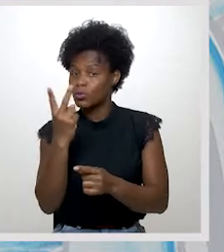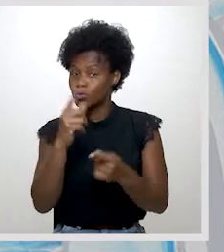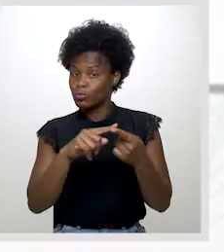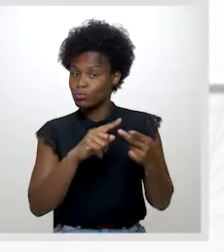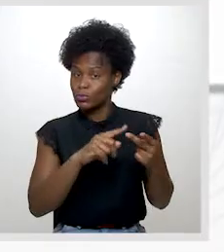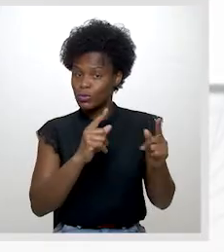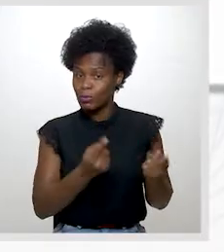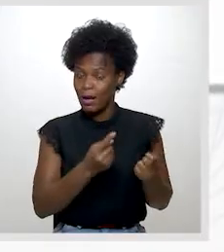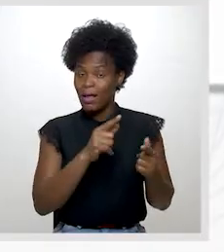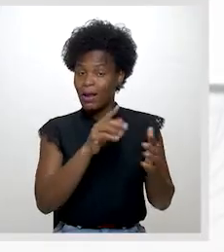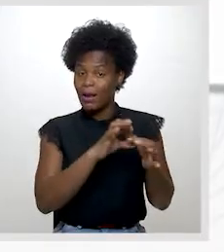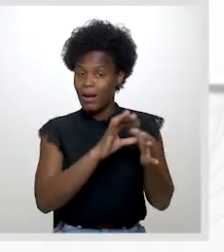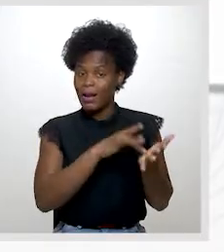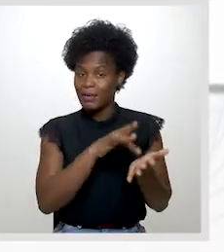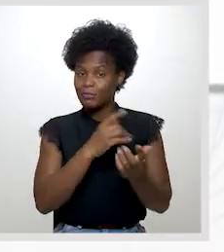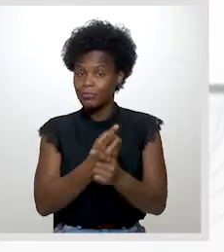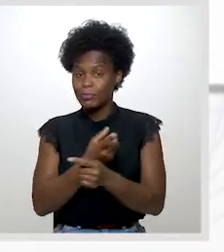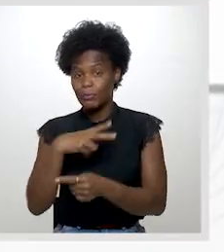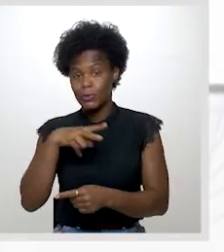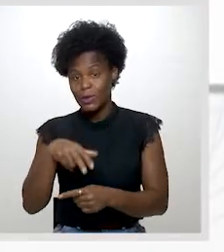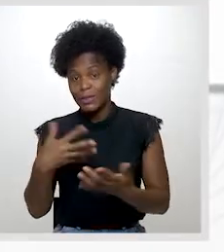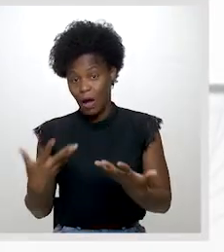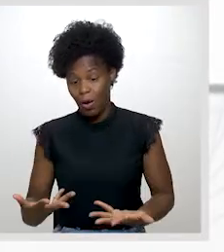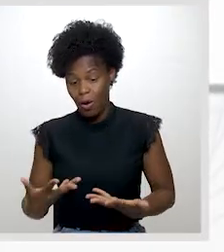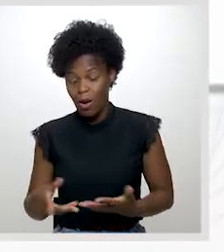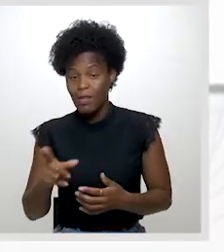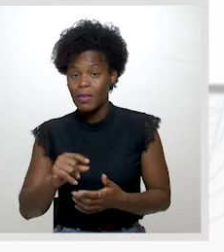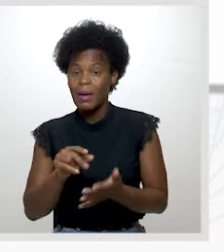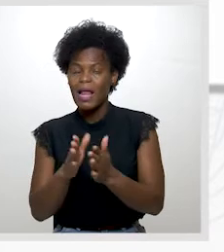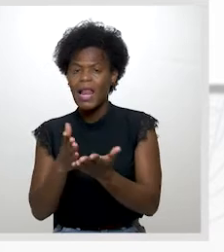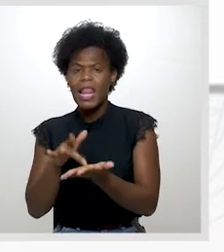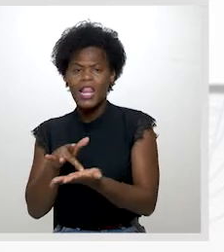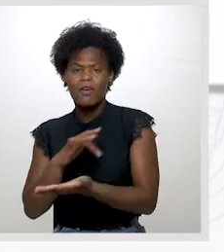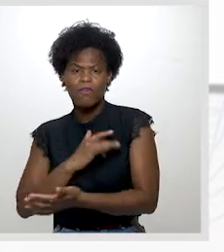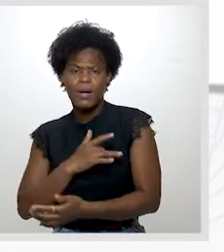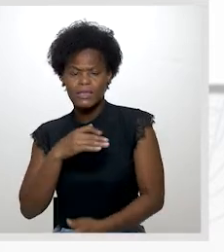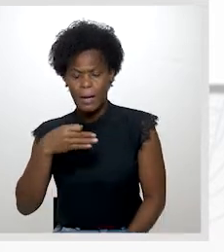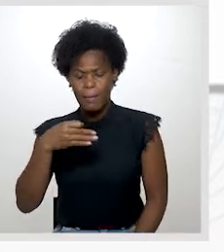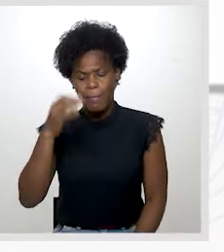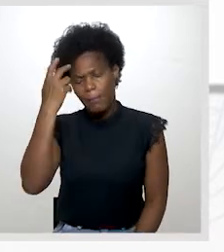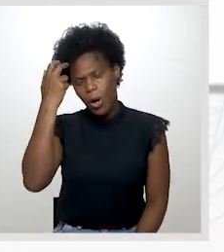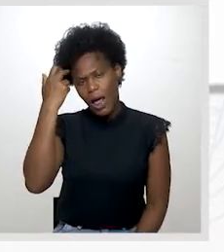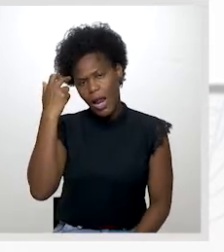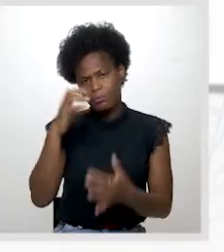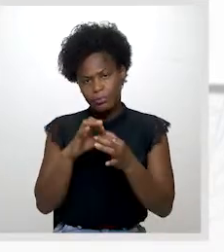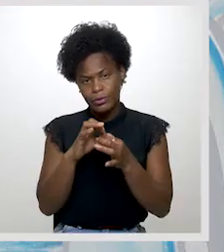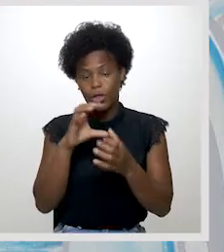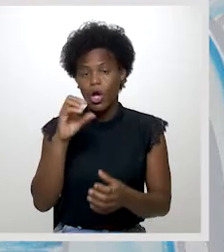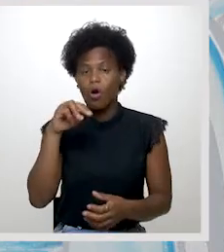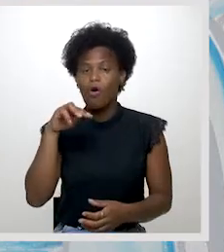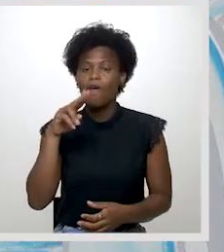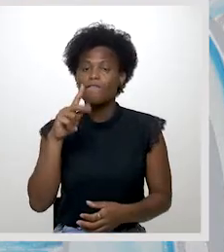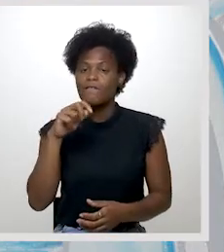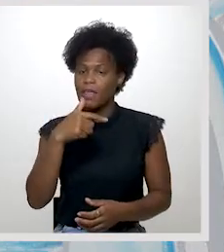sumário: literatura portuguesa contemporânea, o romance Memorial do Convento, de José Saramago. Mas